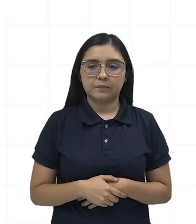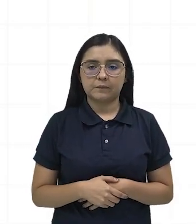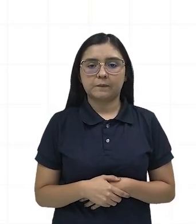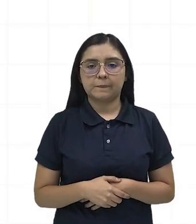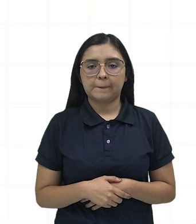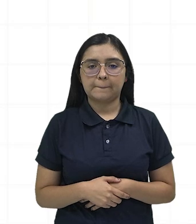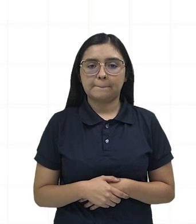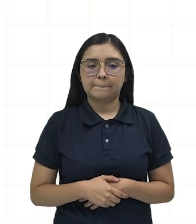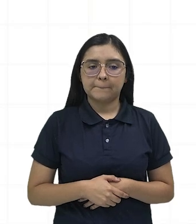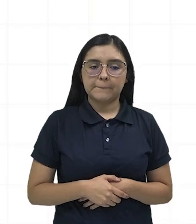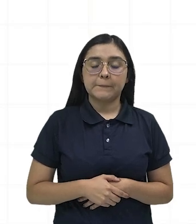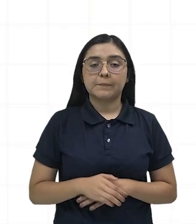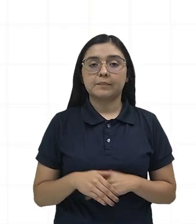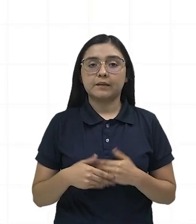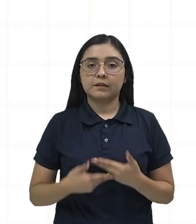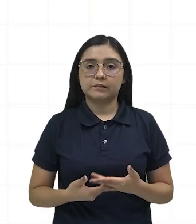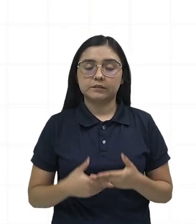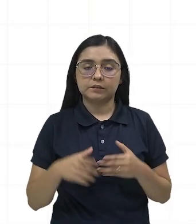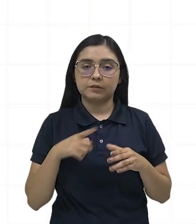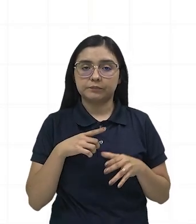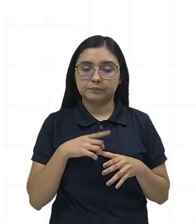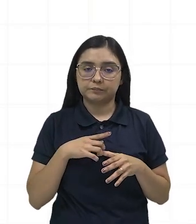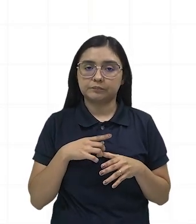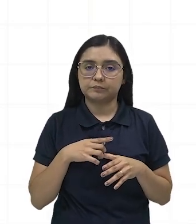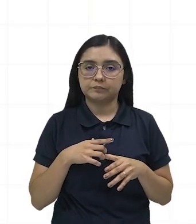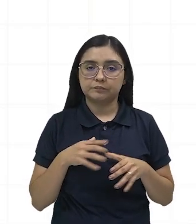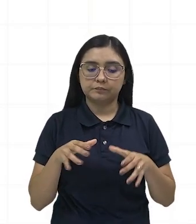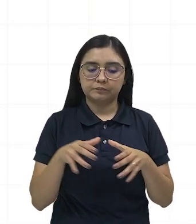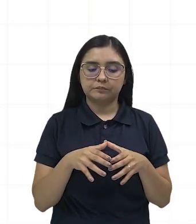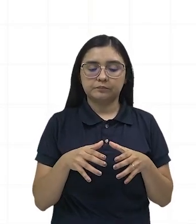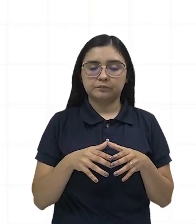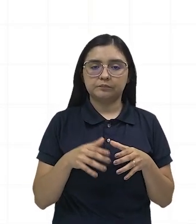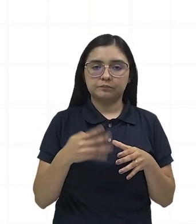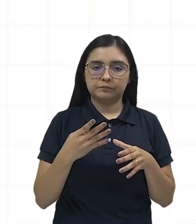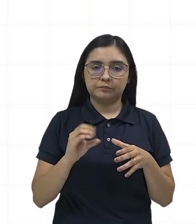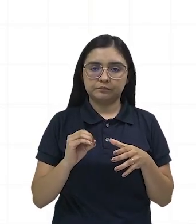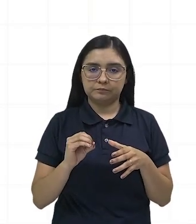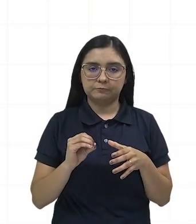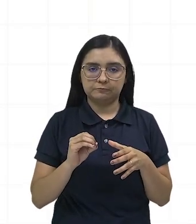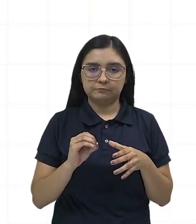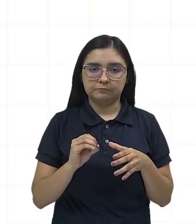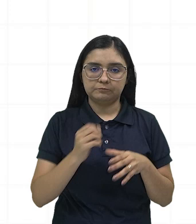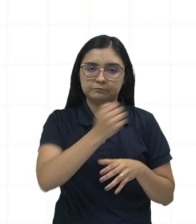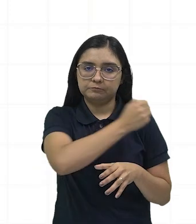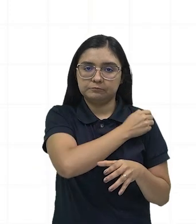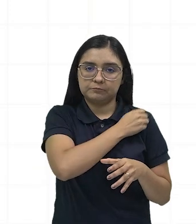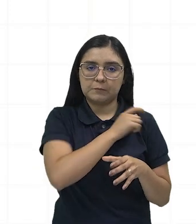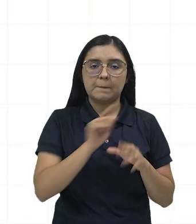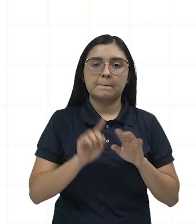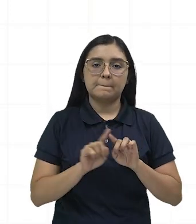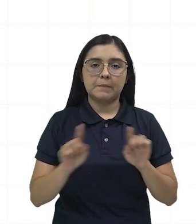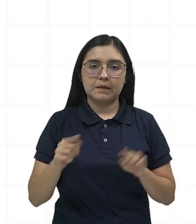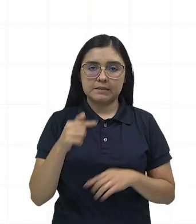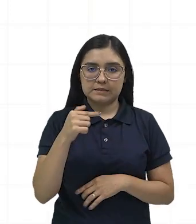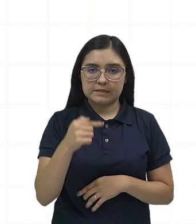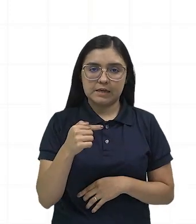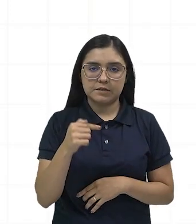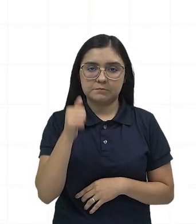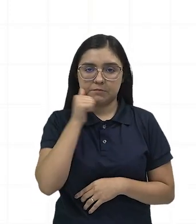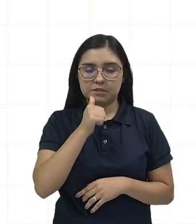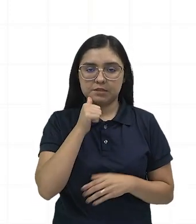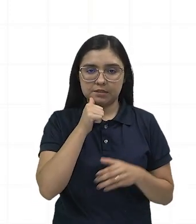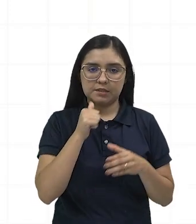meninas saíram, o número de meninos passou a ser o dobro do número de meninas. Escreva um sistema